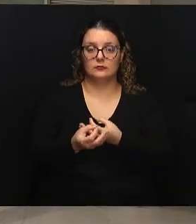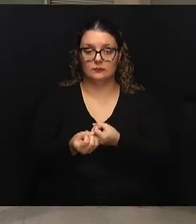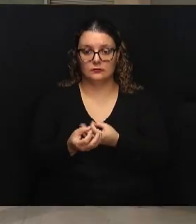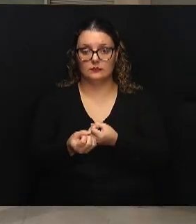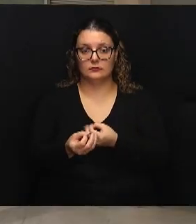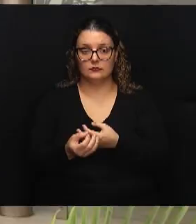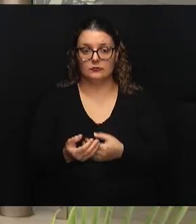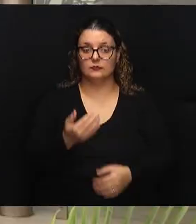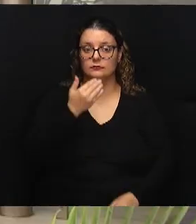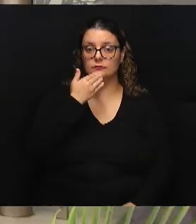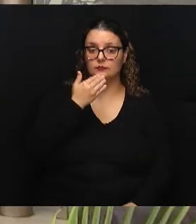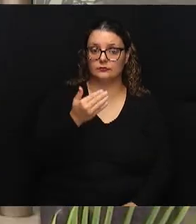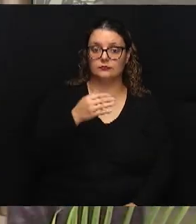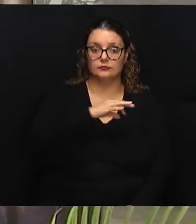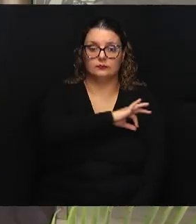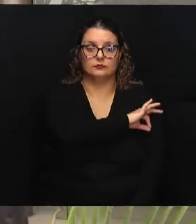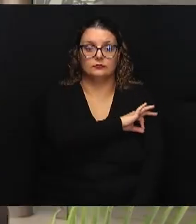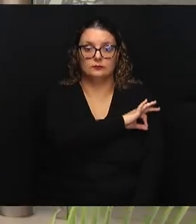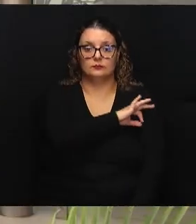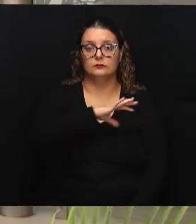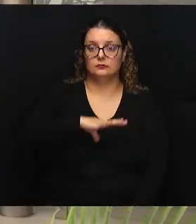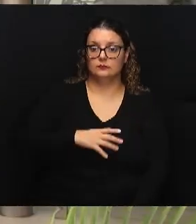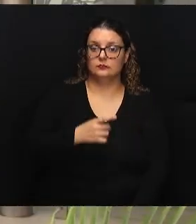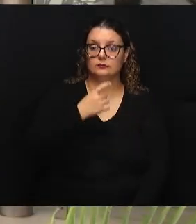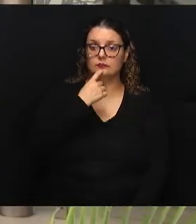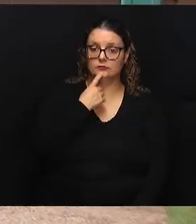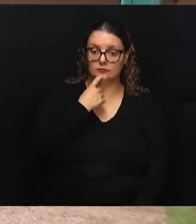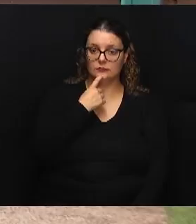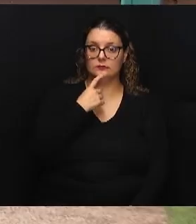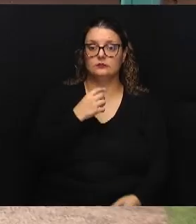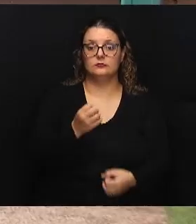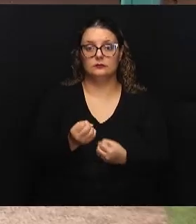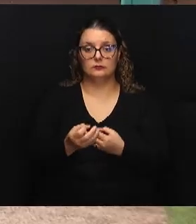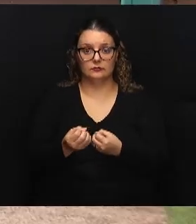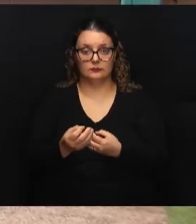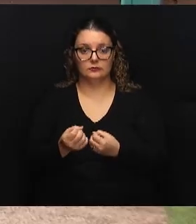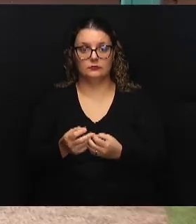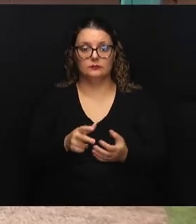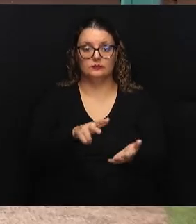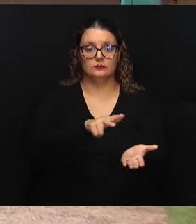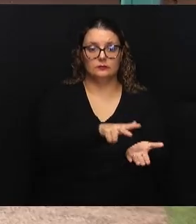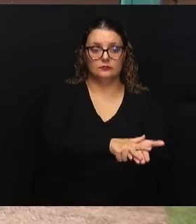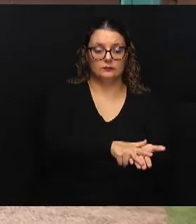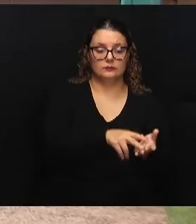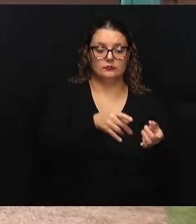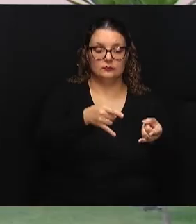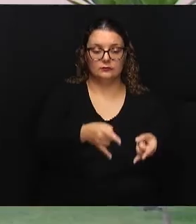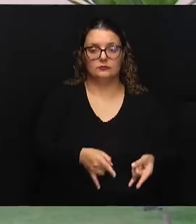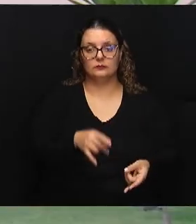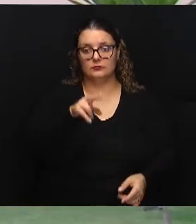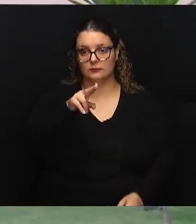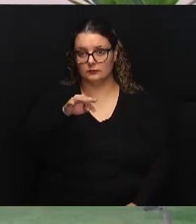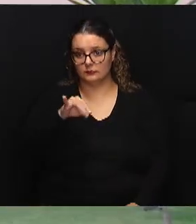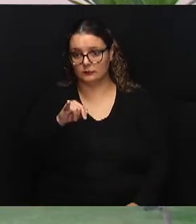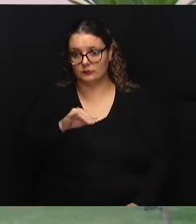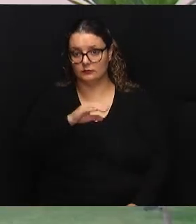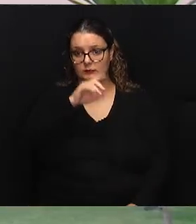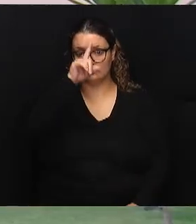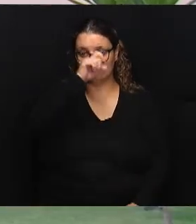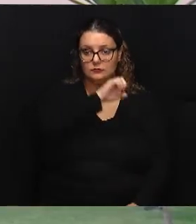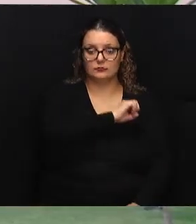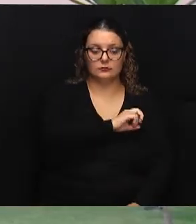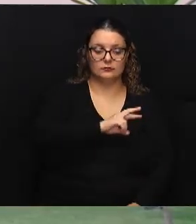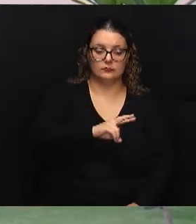para solicitar à Prefeitura Municipal de Campinas os dados sobre os leitos de UTI do Hospital Ouro Verde destinados